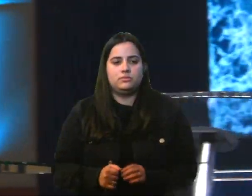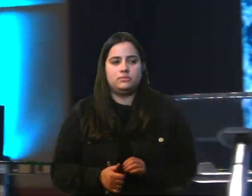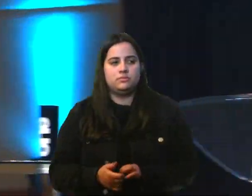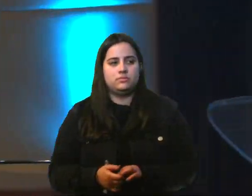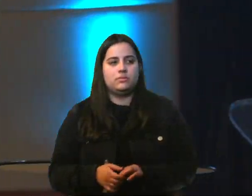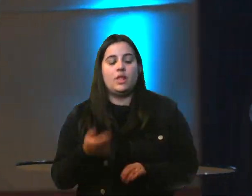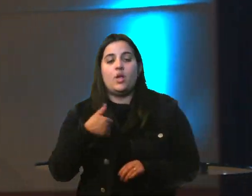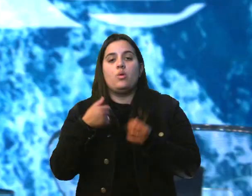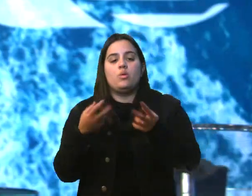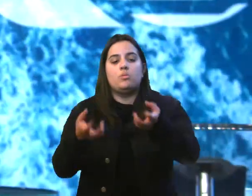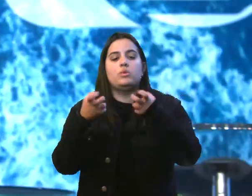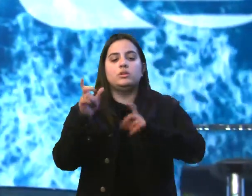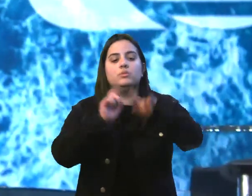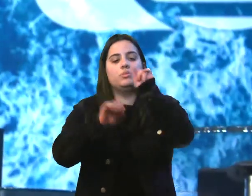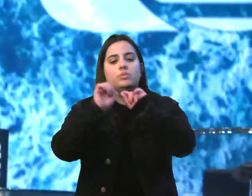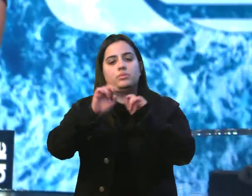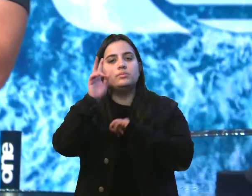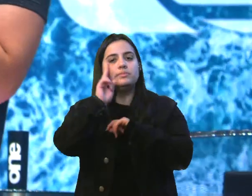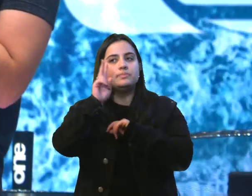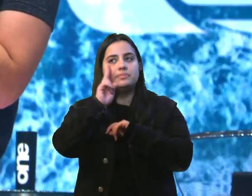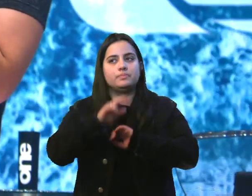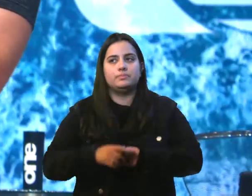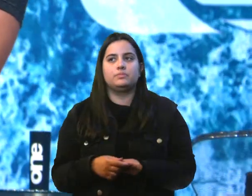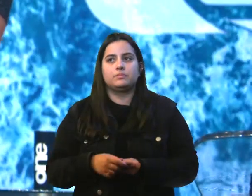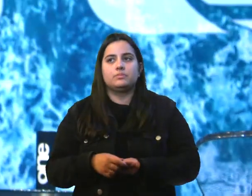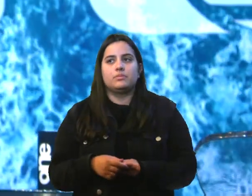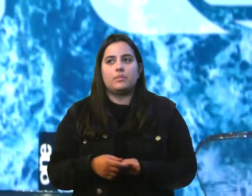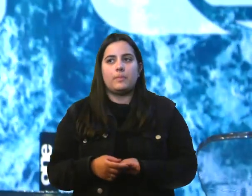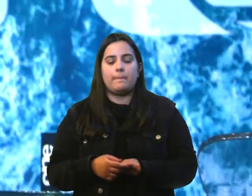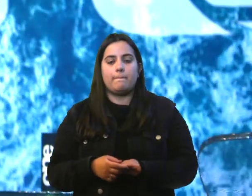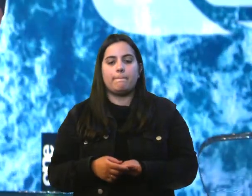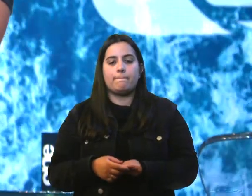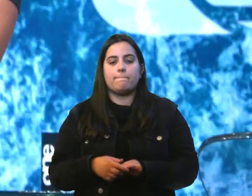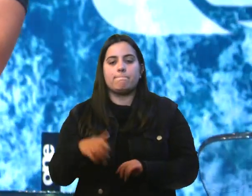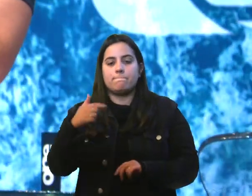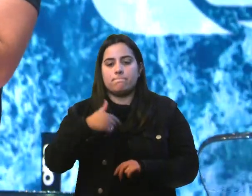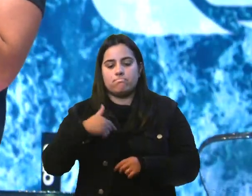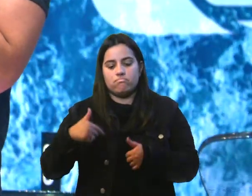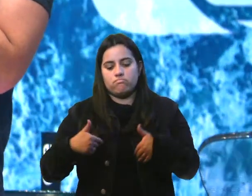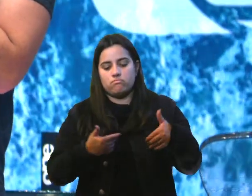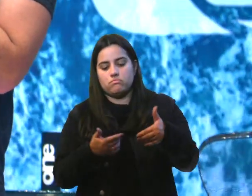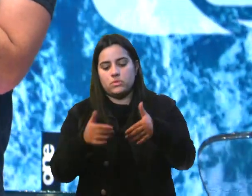o que eu percebo com essa história é que quando eu estava no caminho escuro,